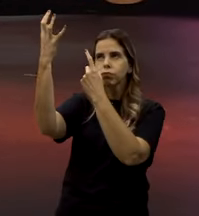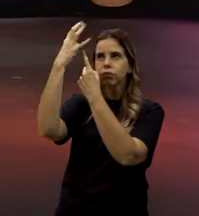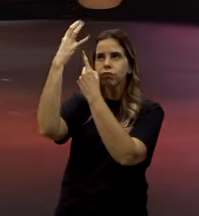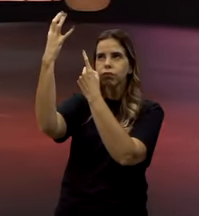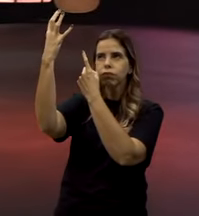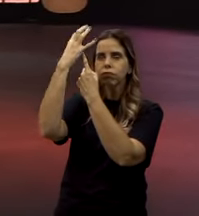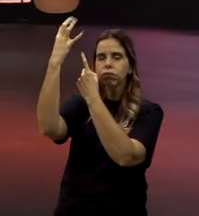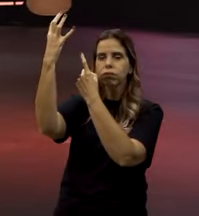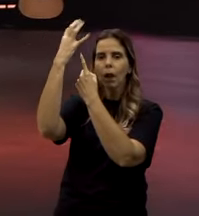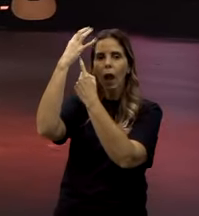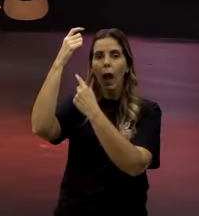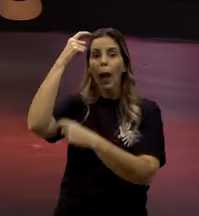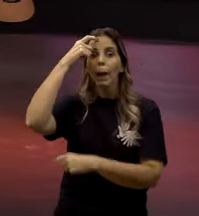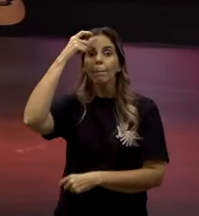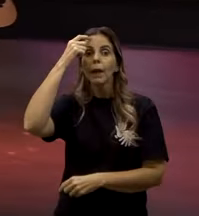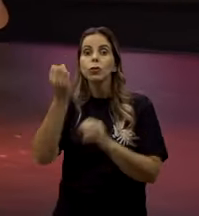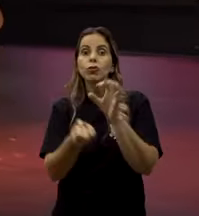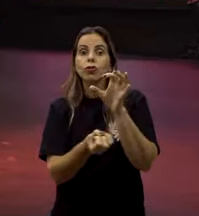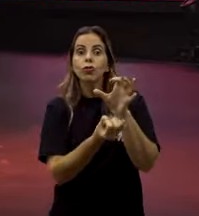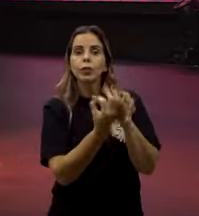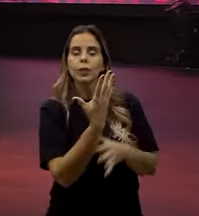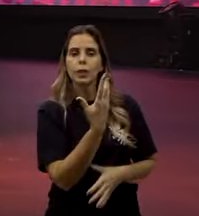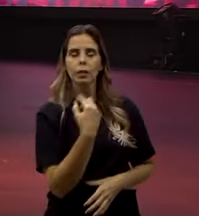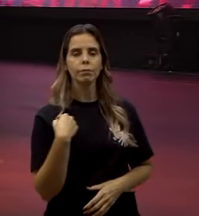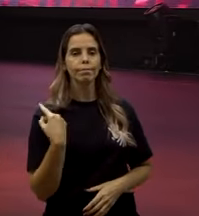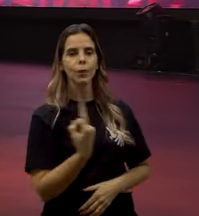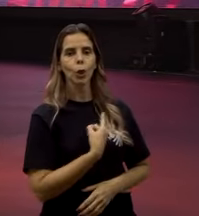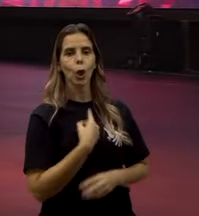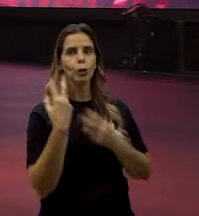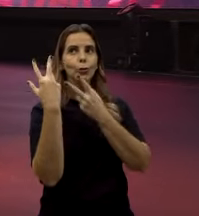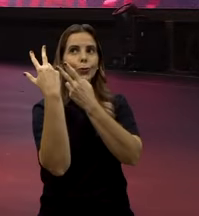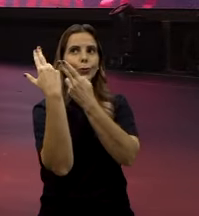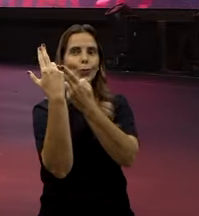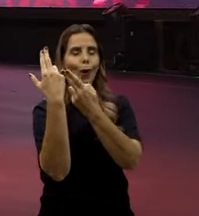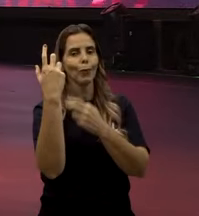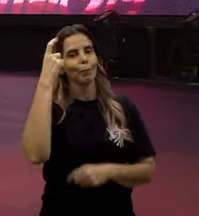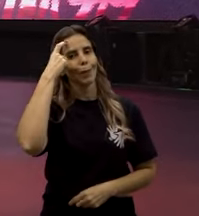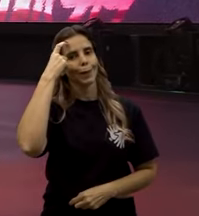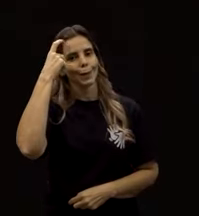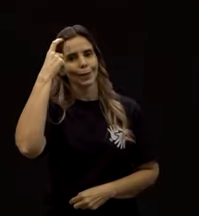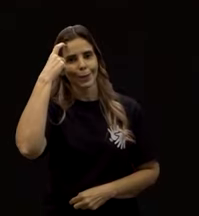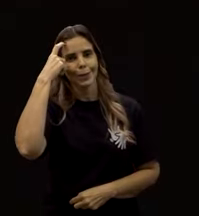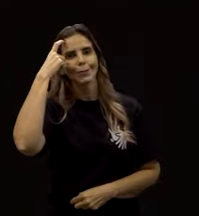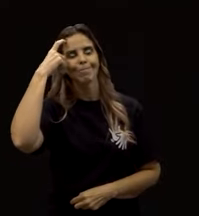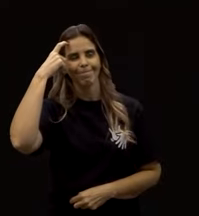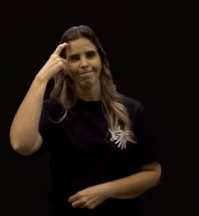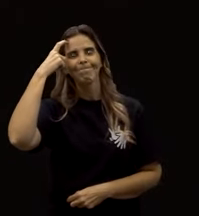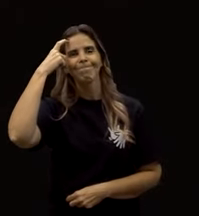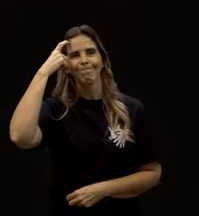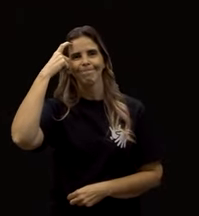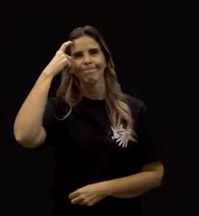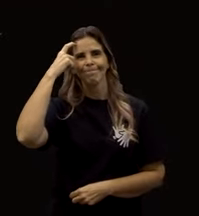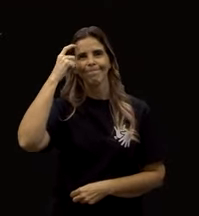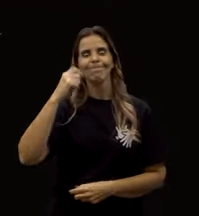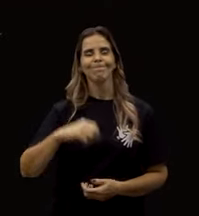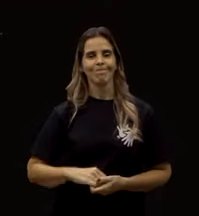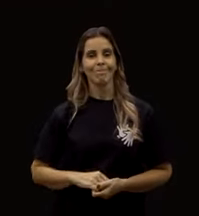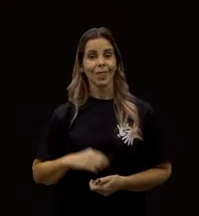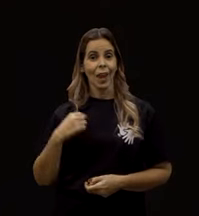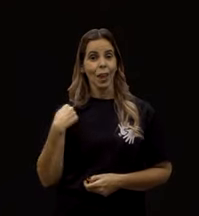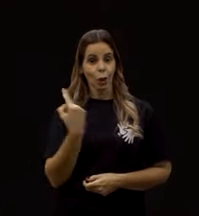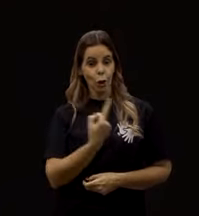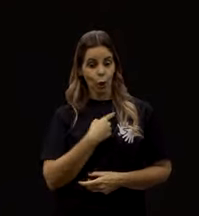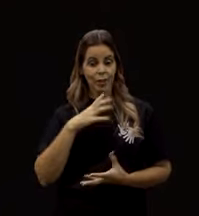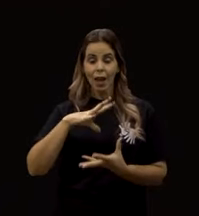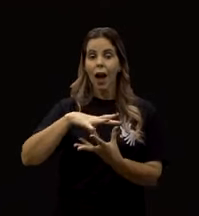mente criou ou seja nós nos tornamos a imagem que construímos em nossa mente e consequentemente em nossa alma a